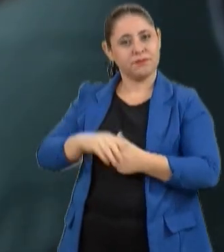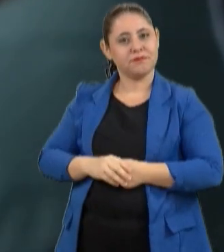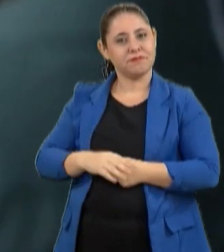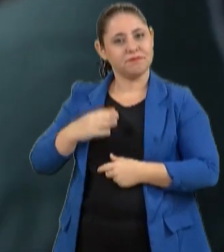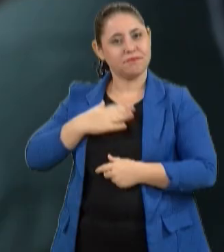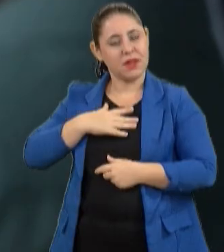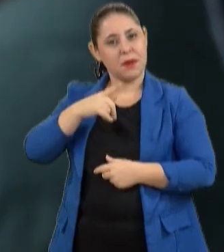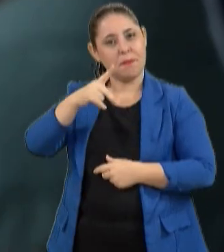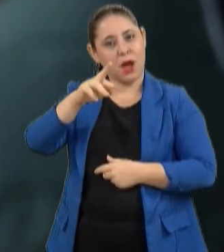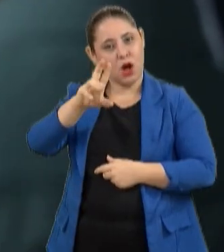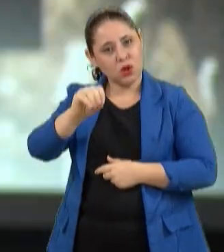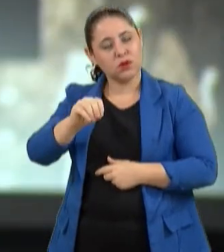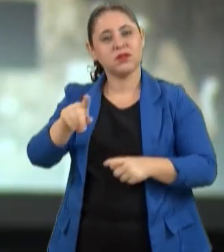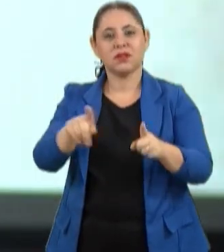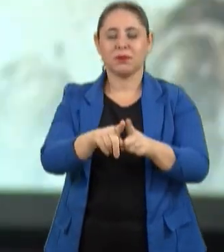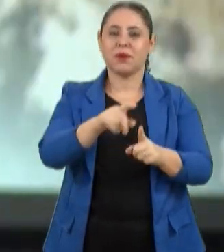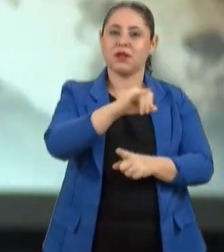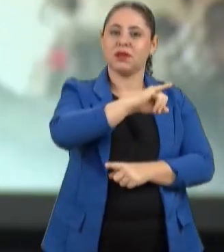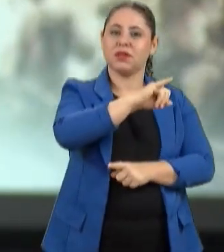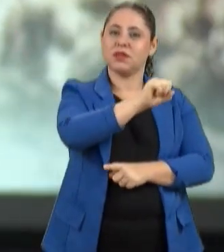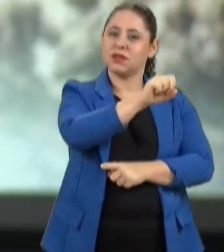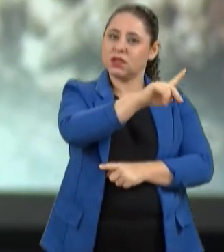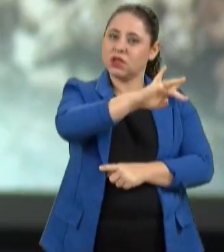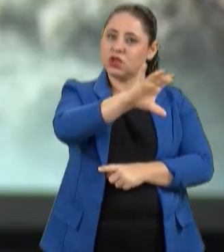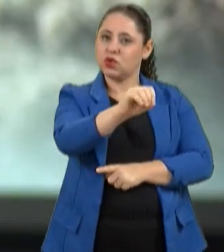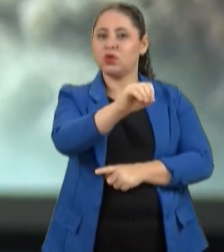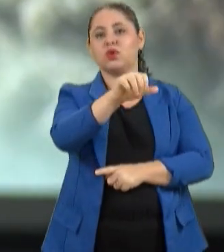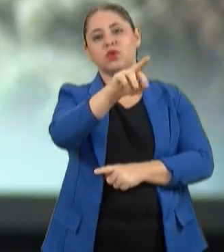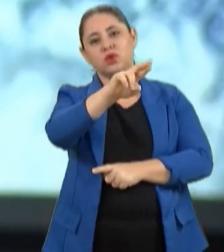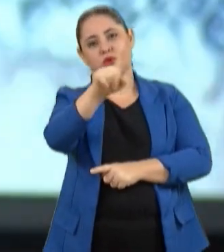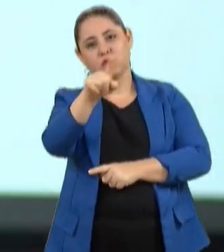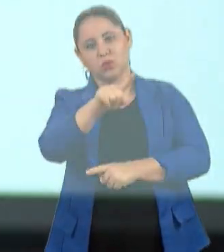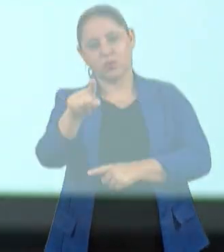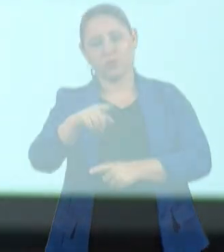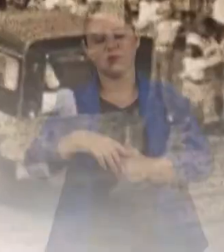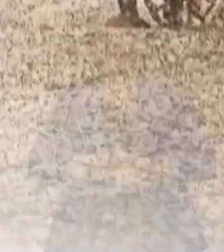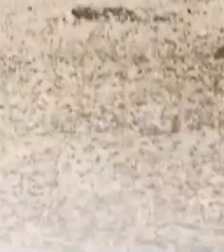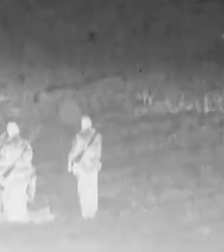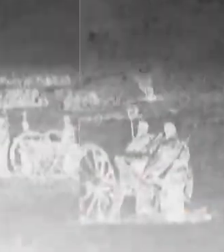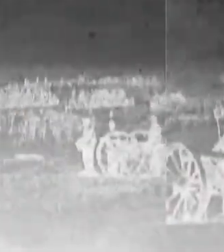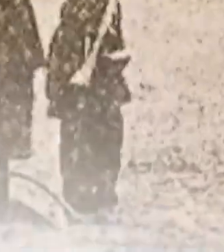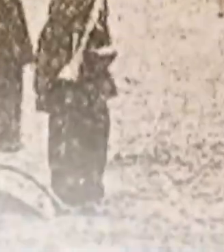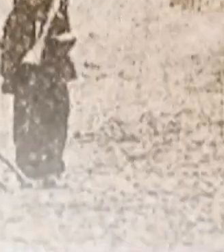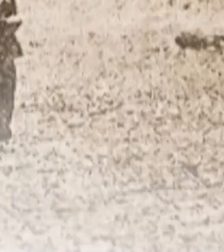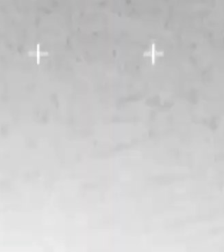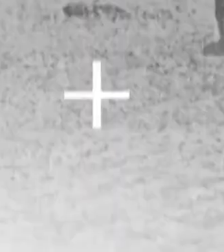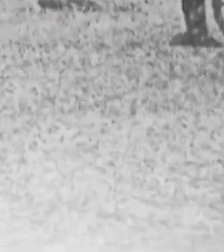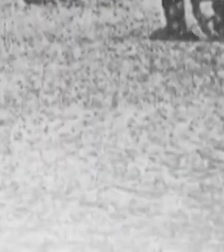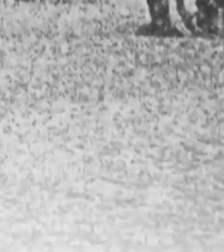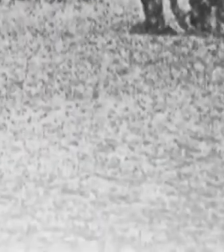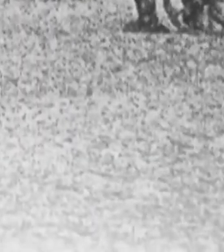Sul. Comigo, Paulo Radamés. E comigo, Sérgio Cruz.